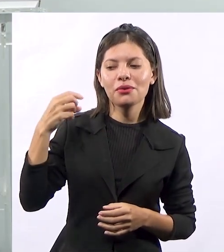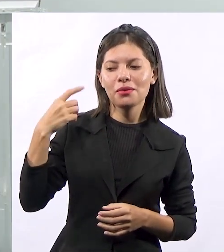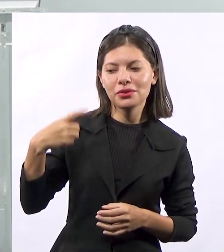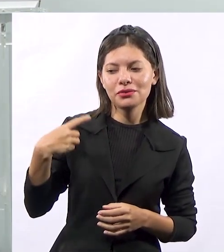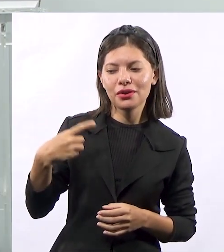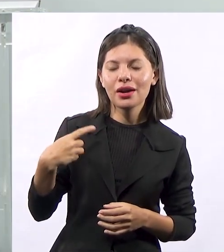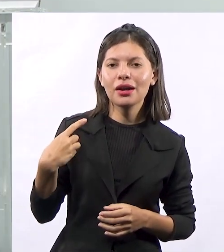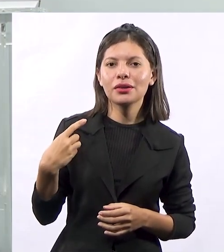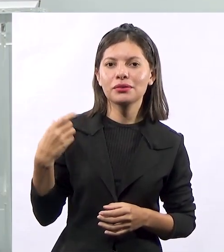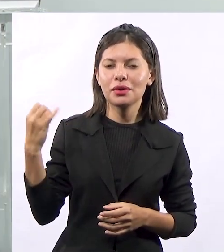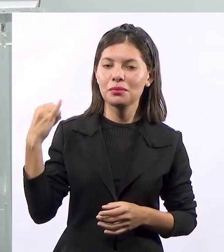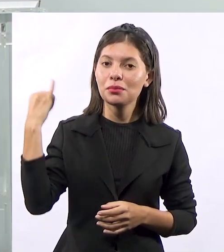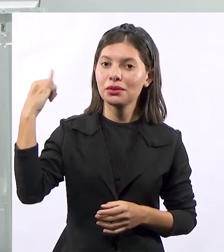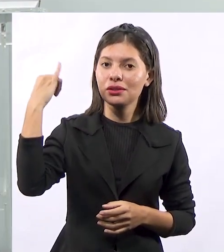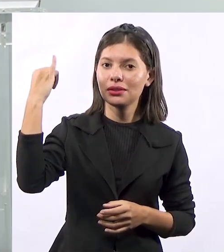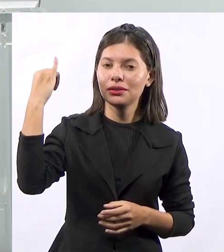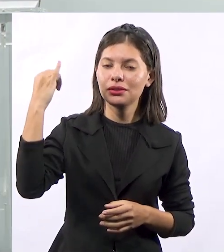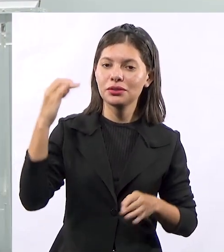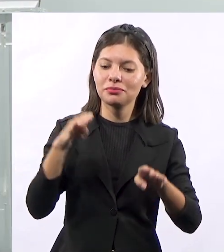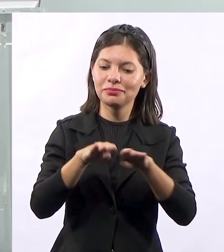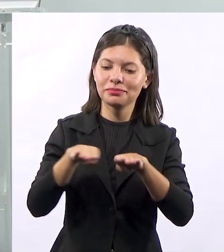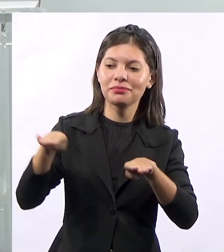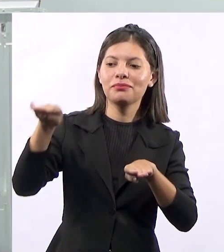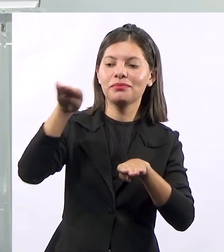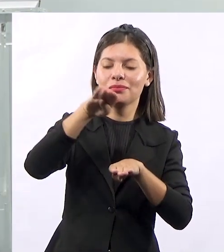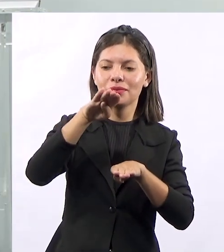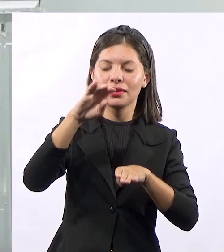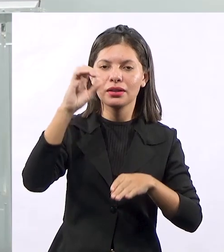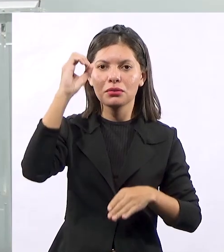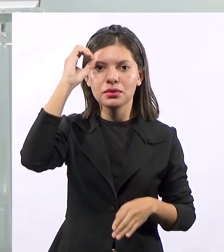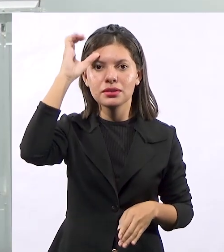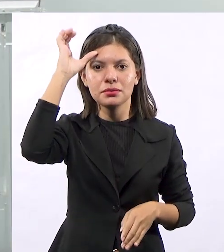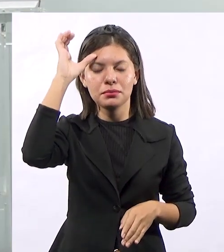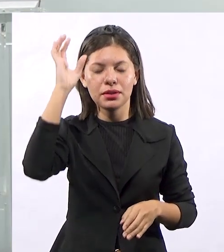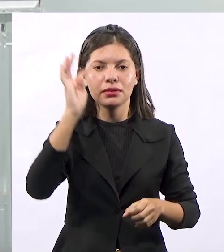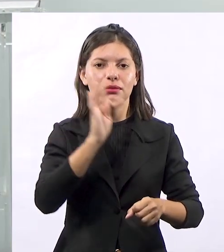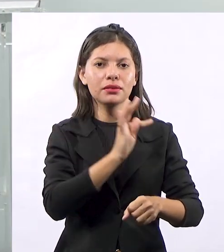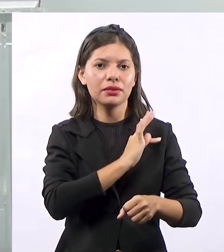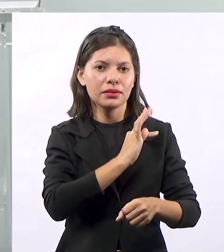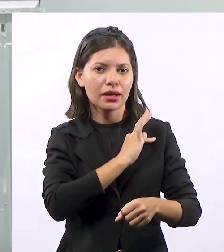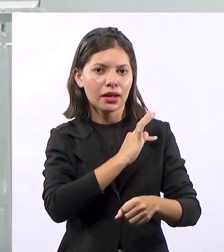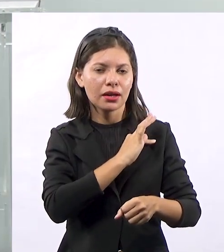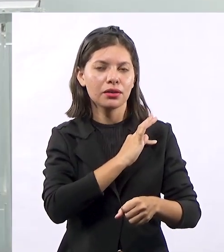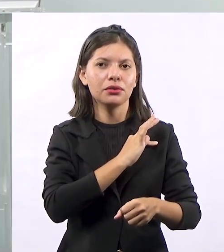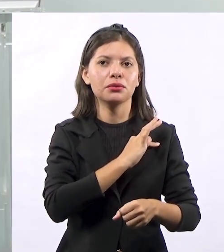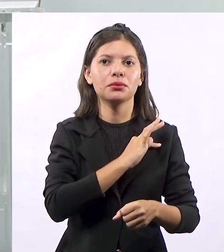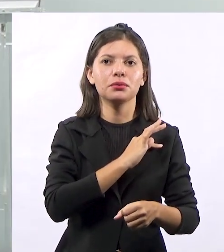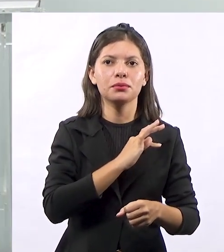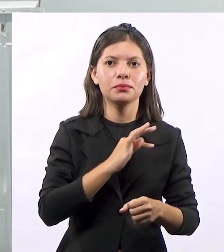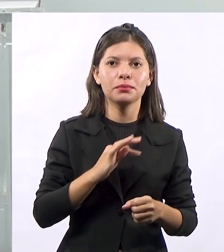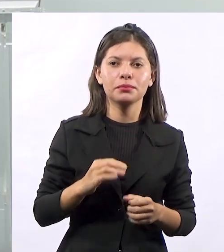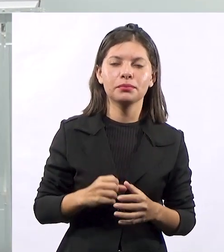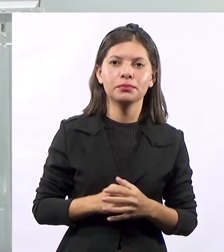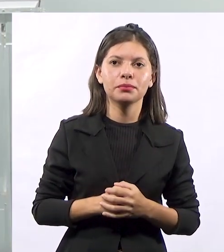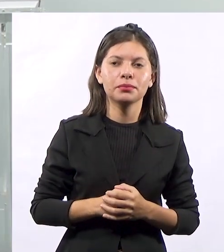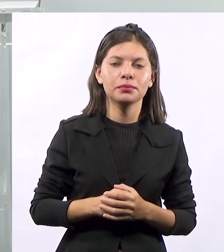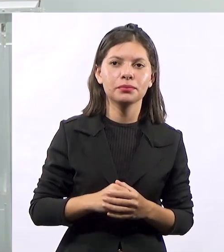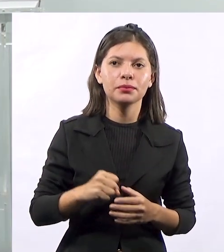o advogado? Lógico que é o advogado, porque ele tem conhecimento técnico sobre o assunto. Ele sabe como redigir a